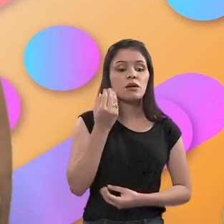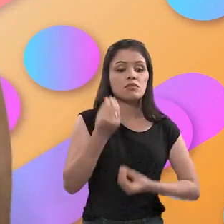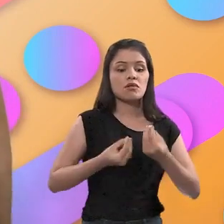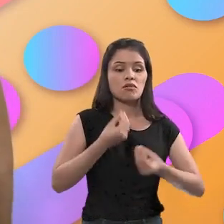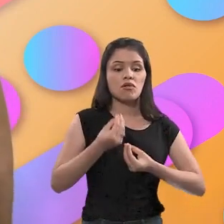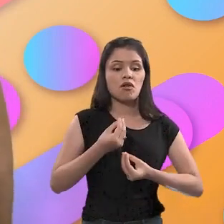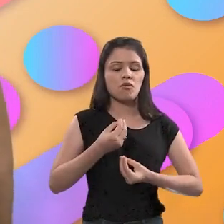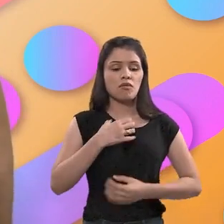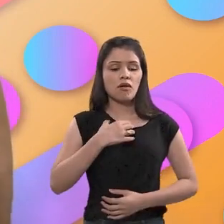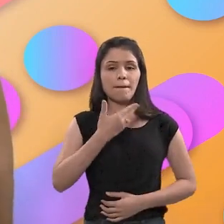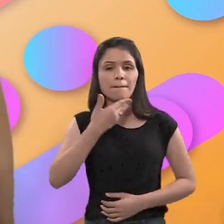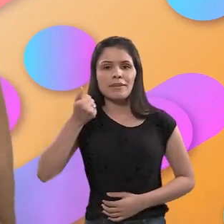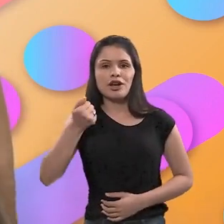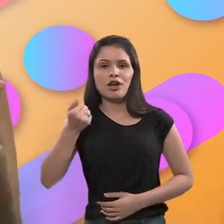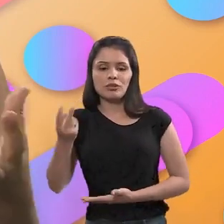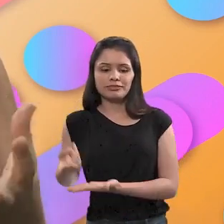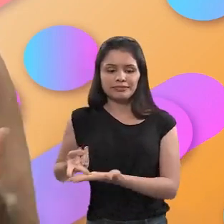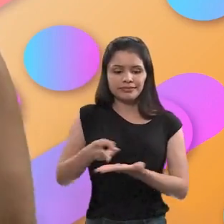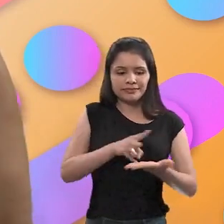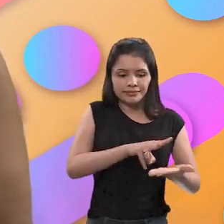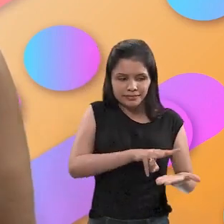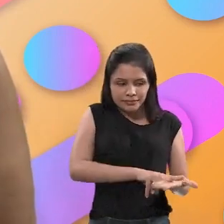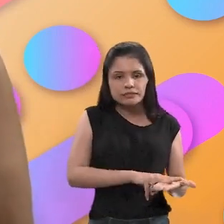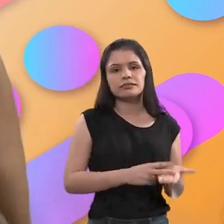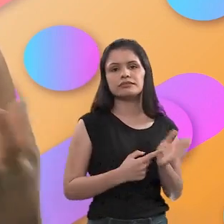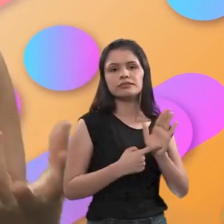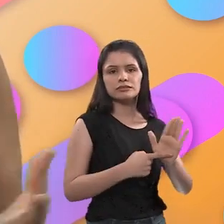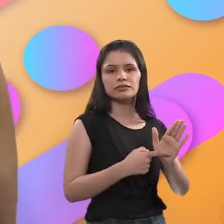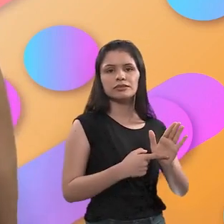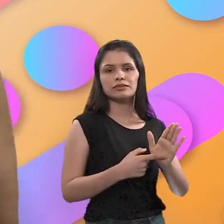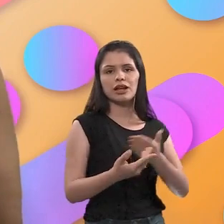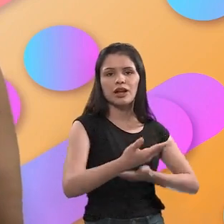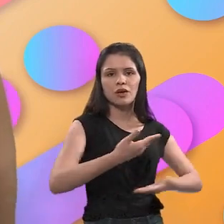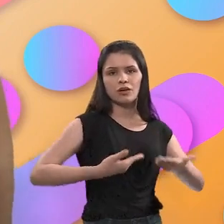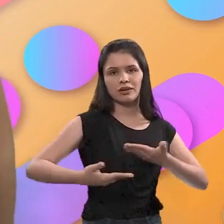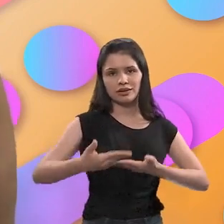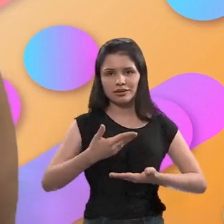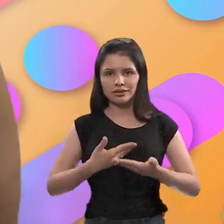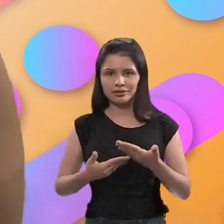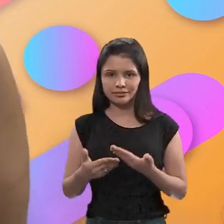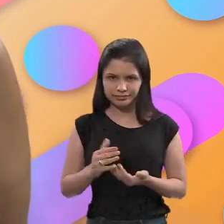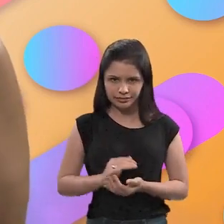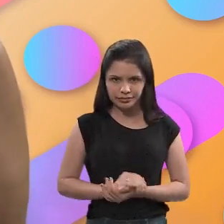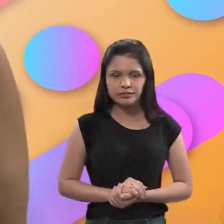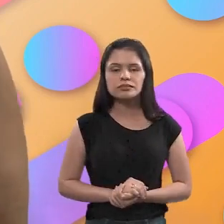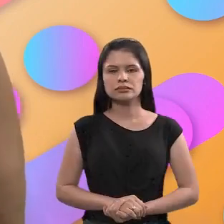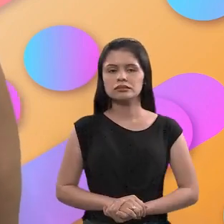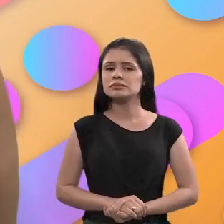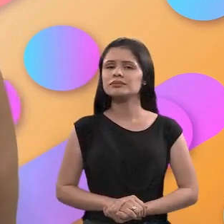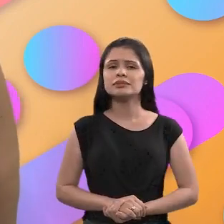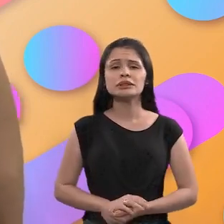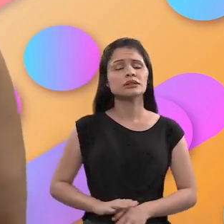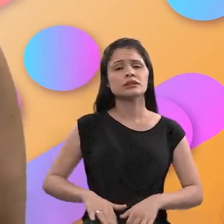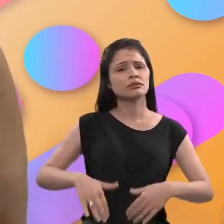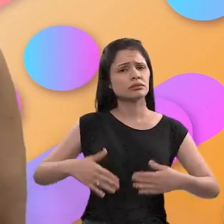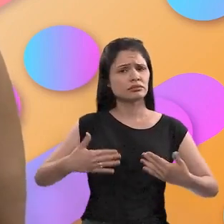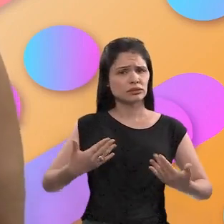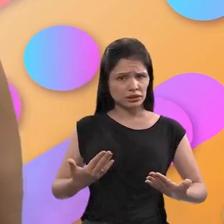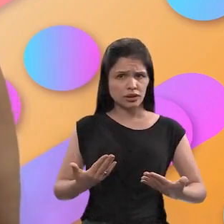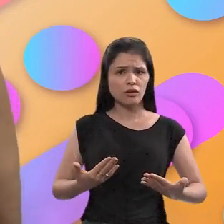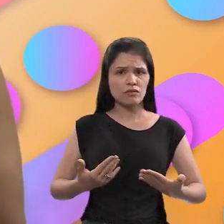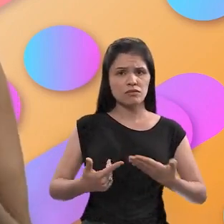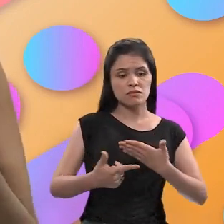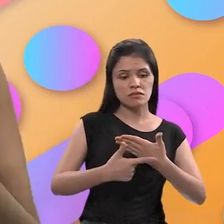ele tem outras estratégias, ele conhece mais do contexto dialógico para colaborar. Então, não se trata